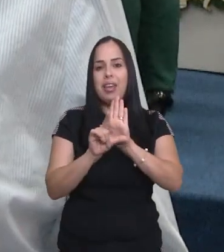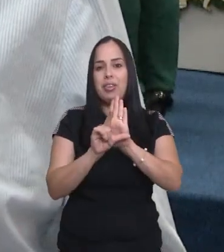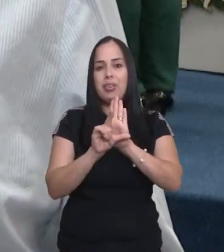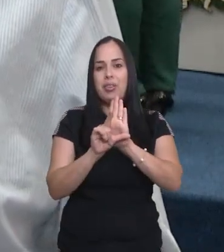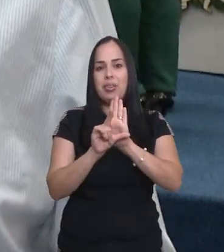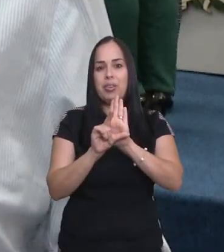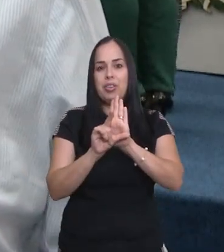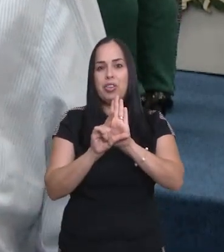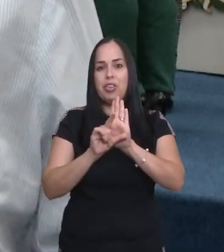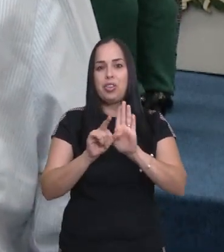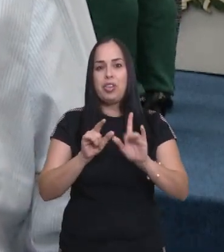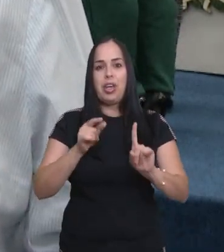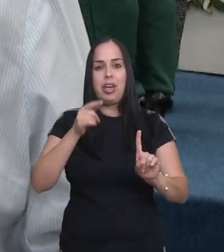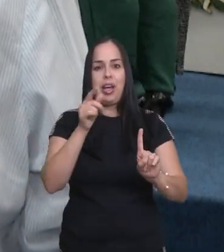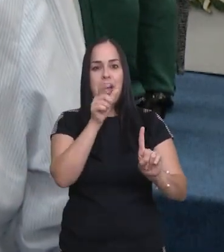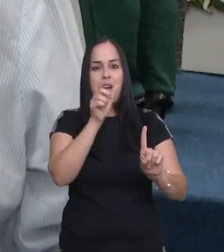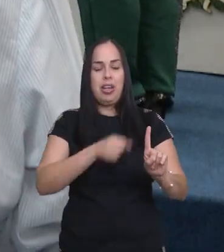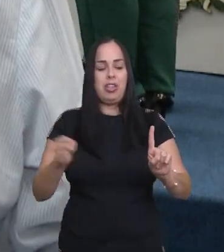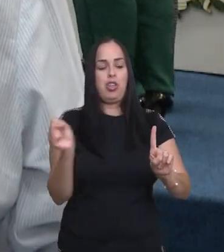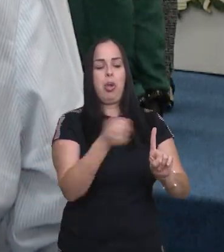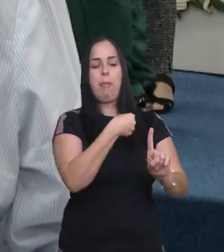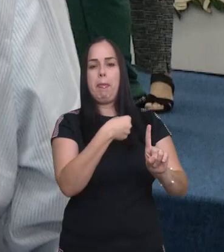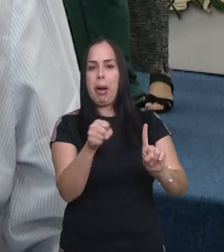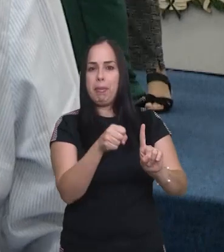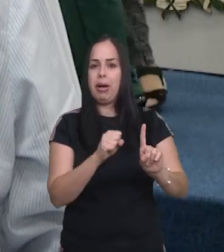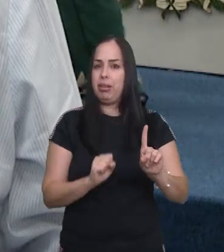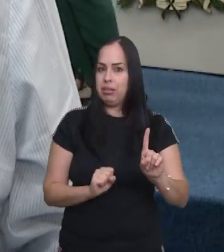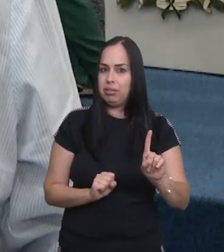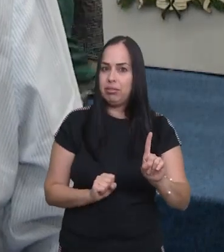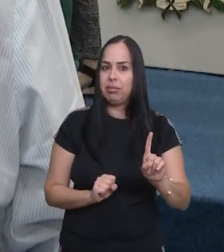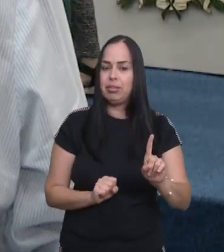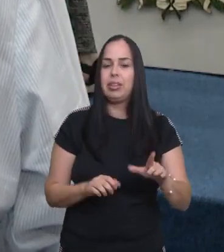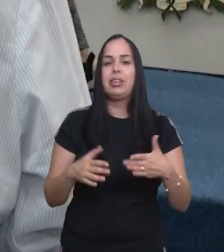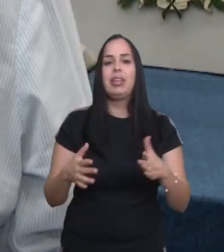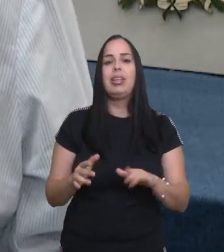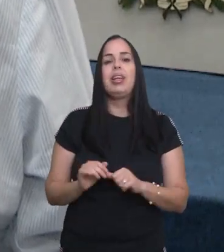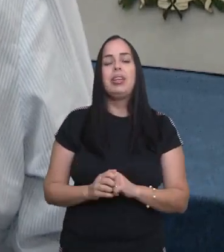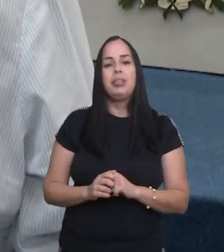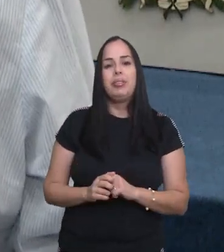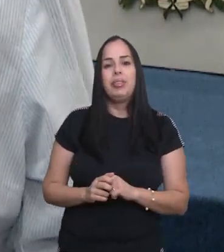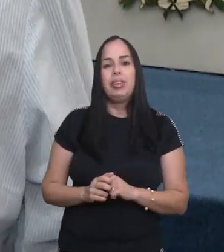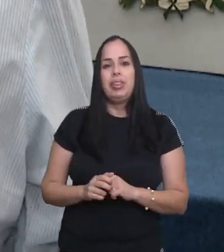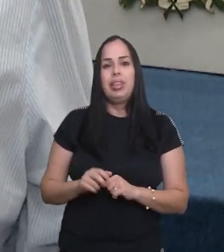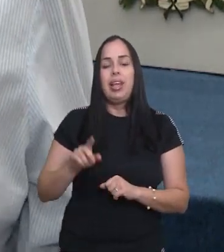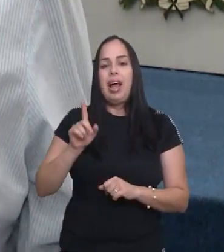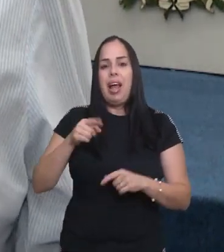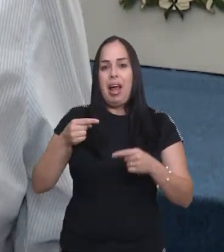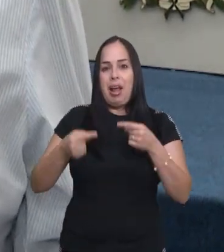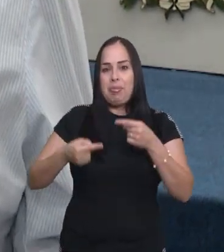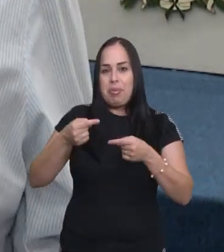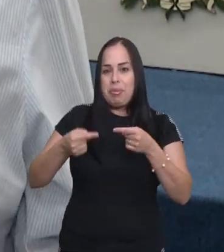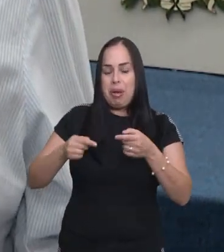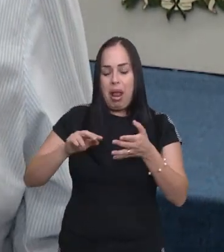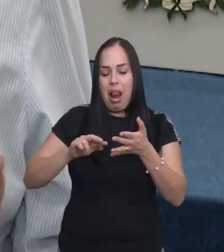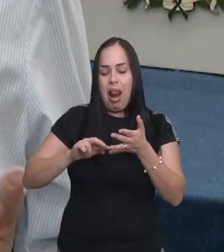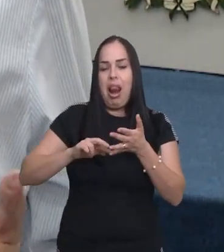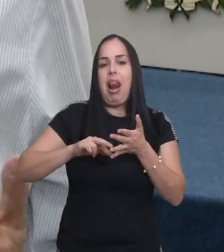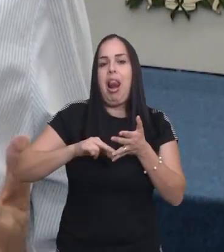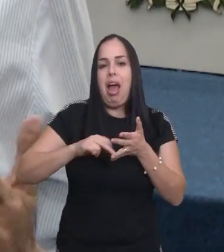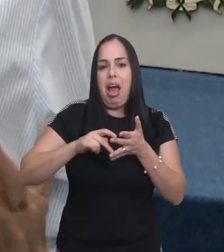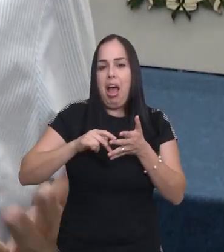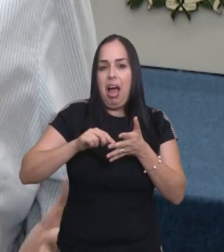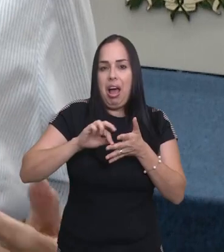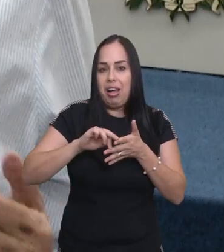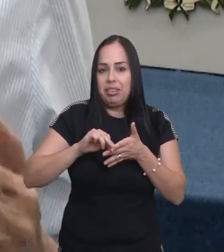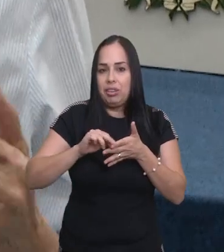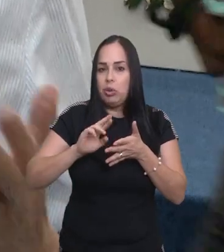política é fundamental, porque a política para a mulher não é só um degrau para subir, para